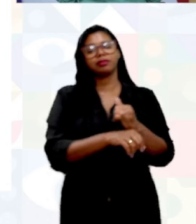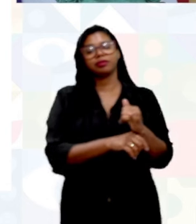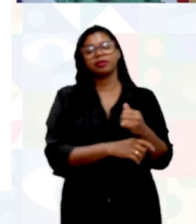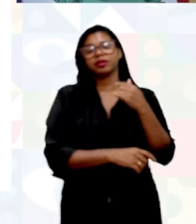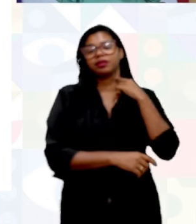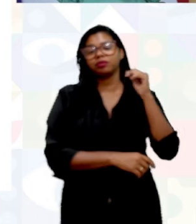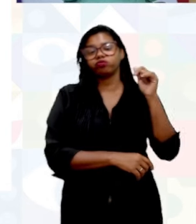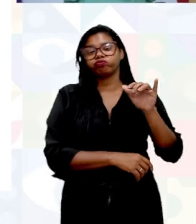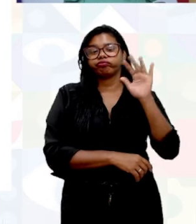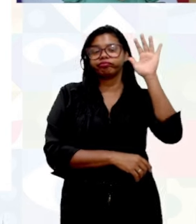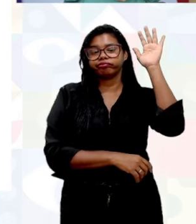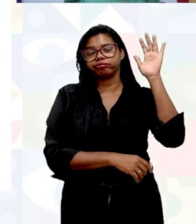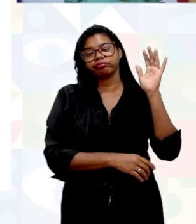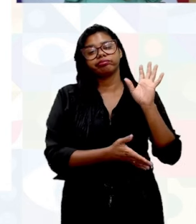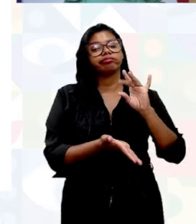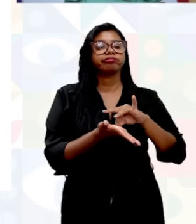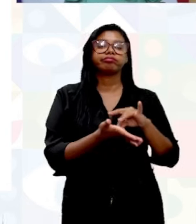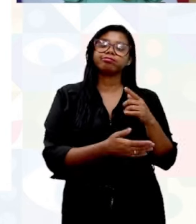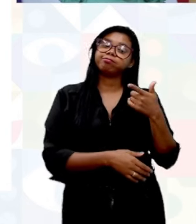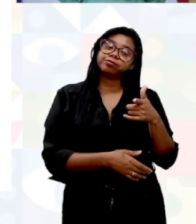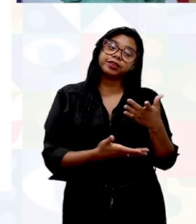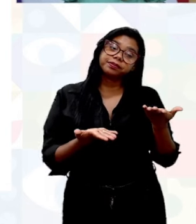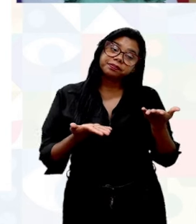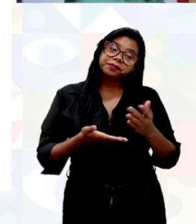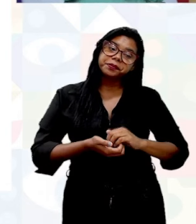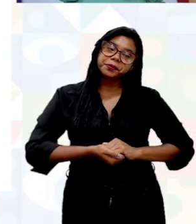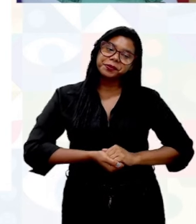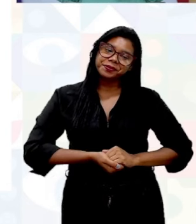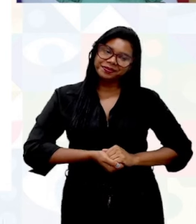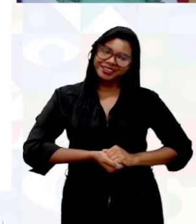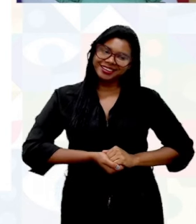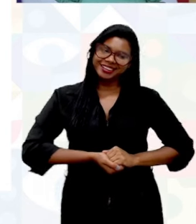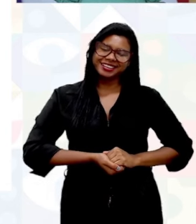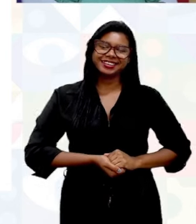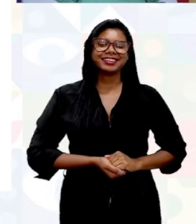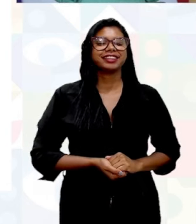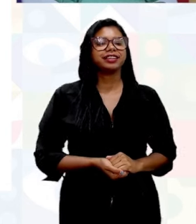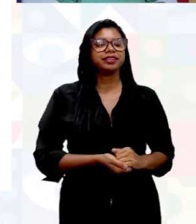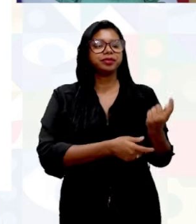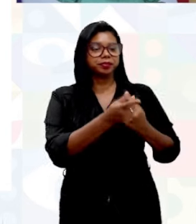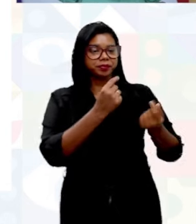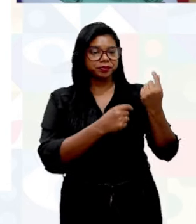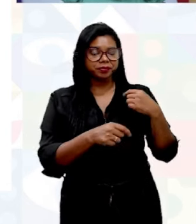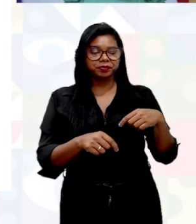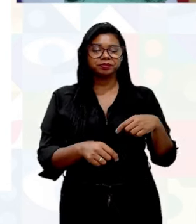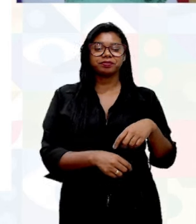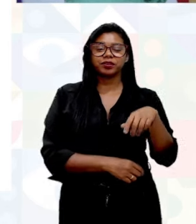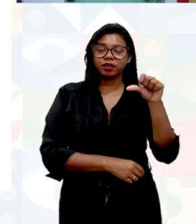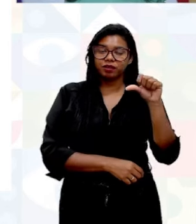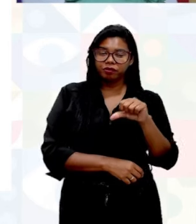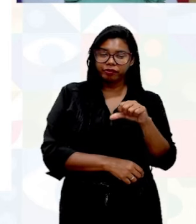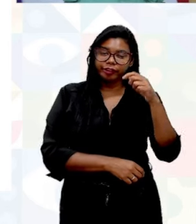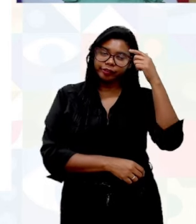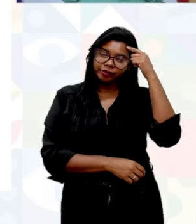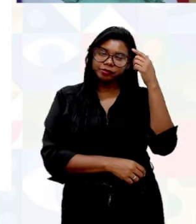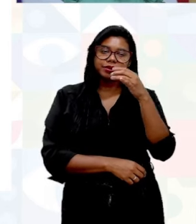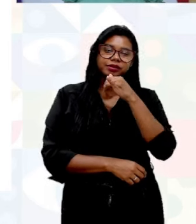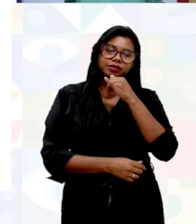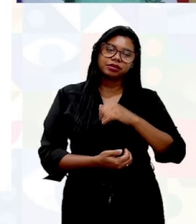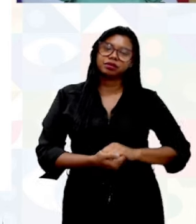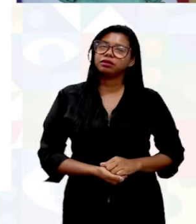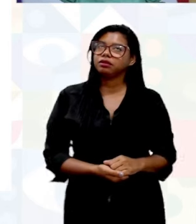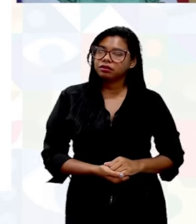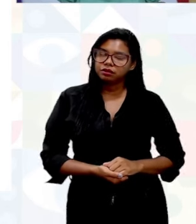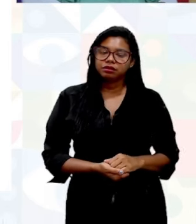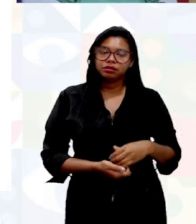exorbitante, quando na realidade não é para ser assim, tá? E o negociador pessimista. Esse negociador pessimista,